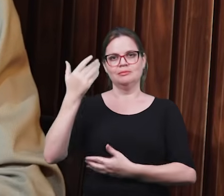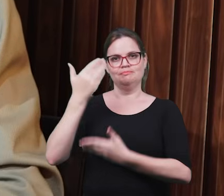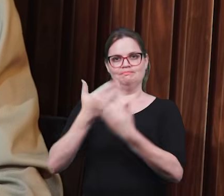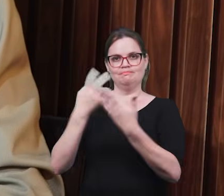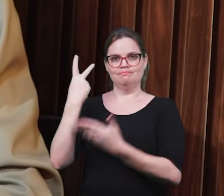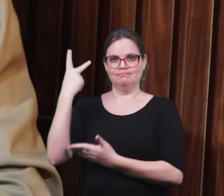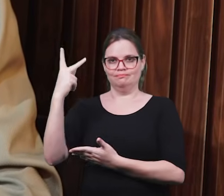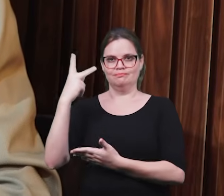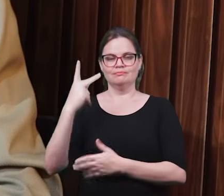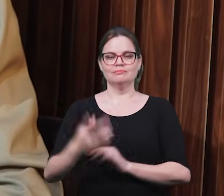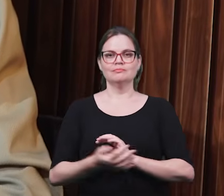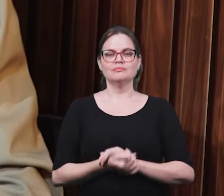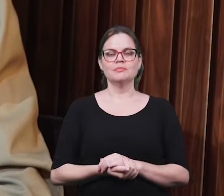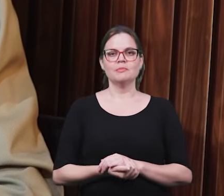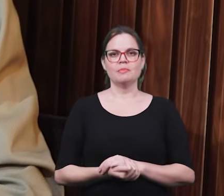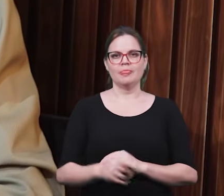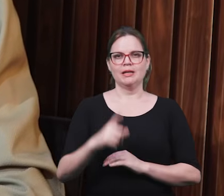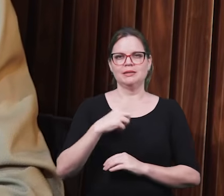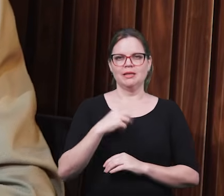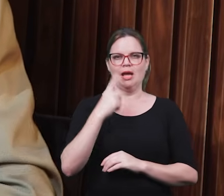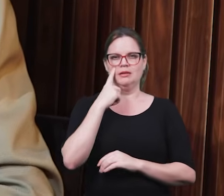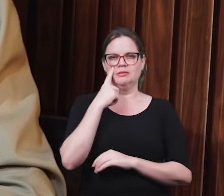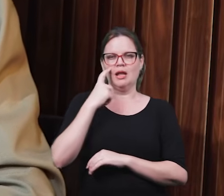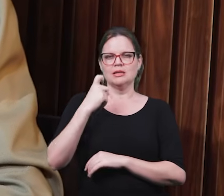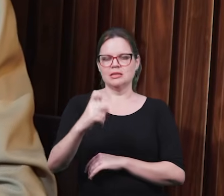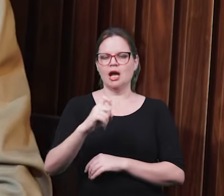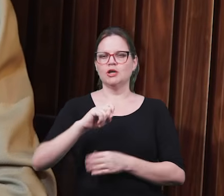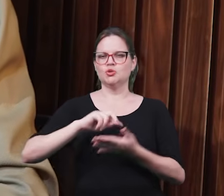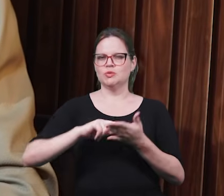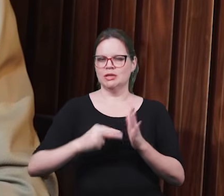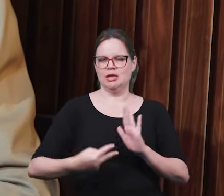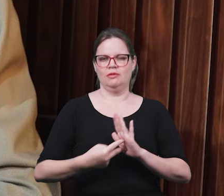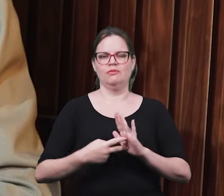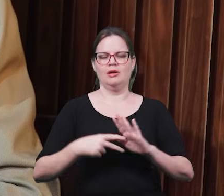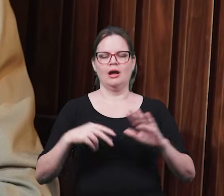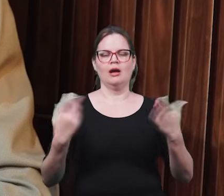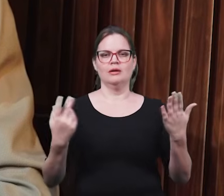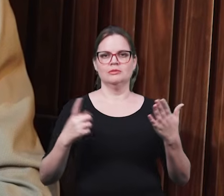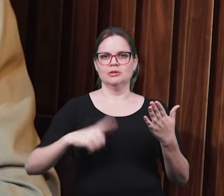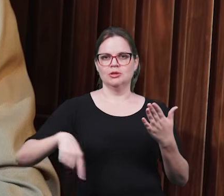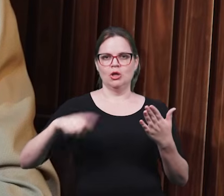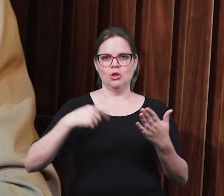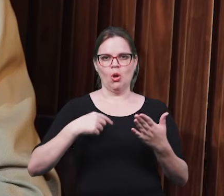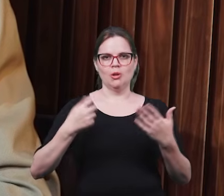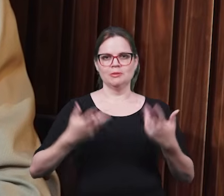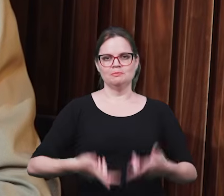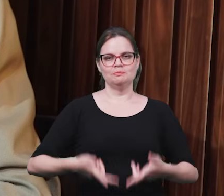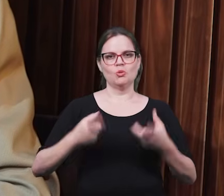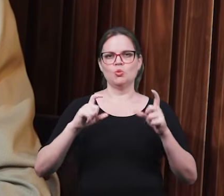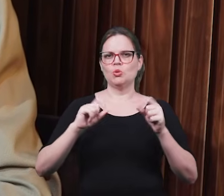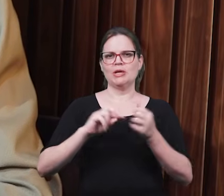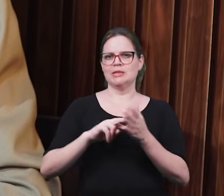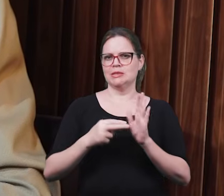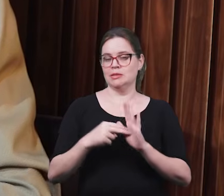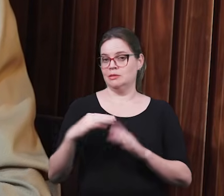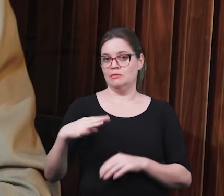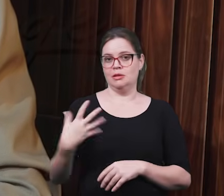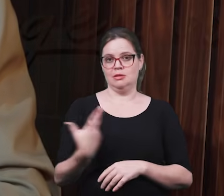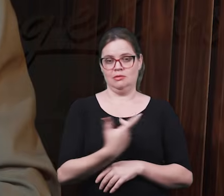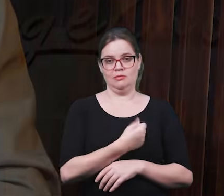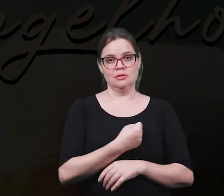uma definição muito interessante e aplicável, a gente vê, ela veio pelo Espírito, do que é